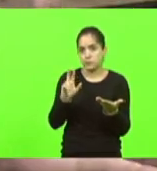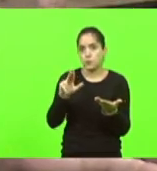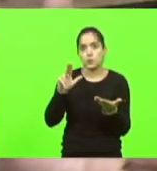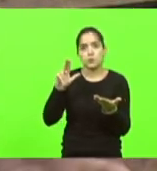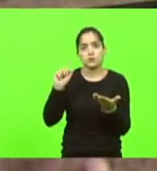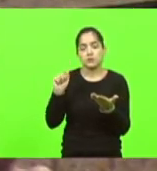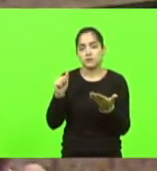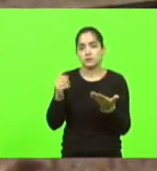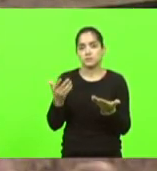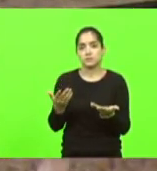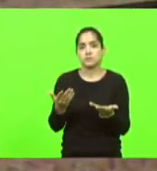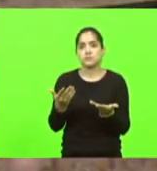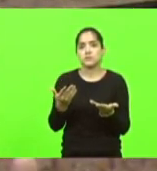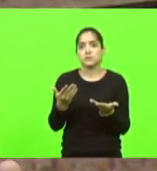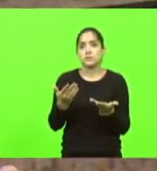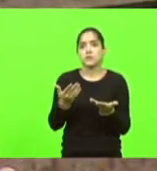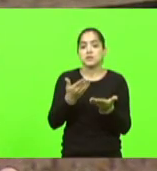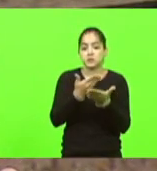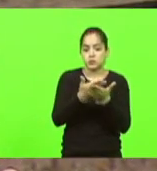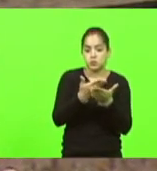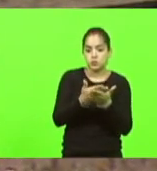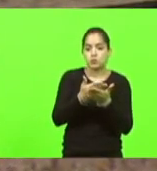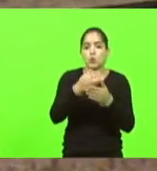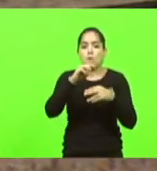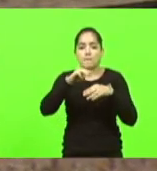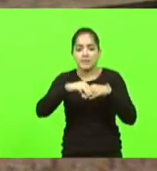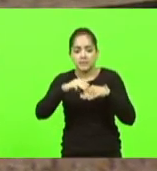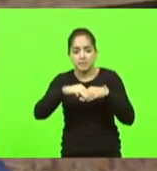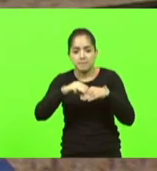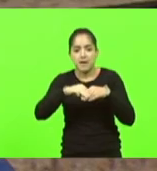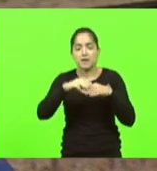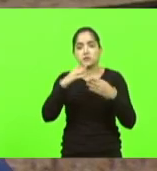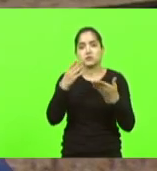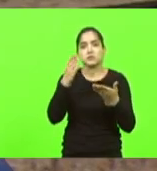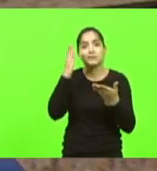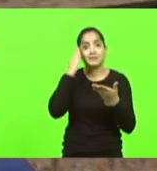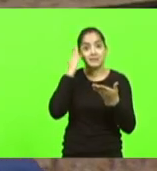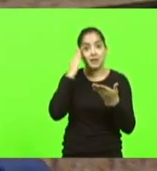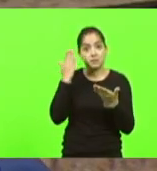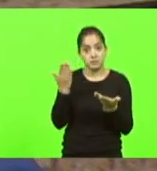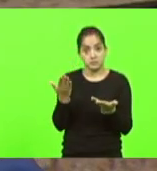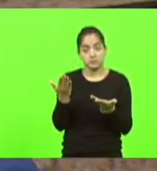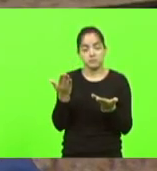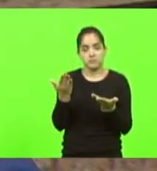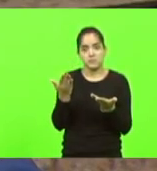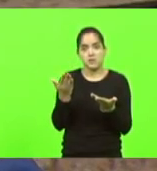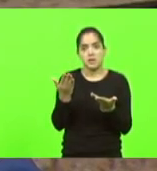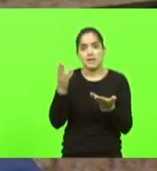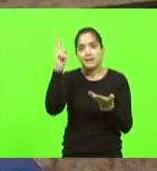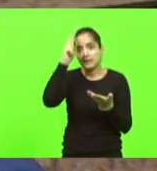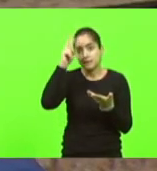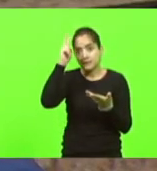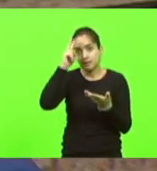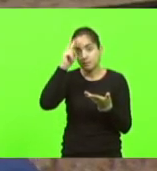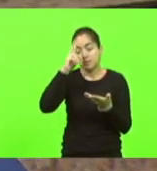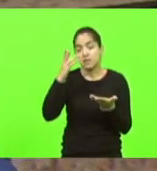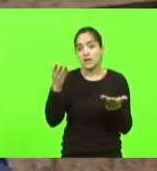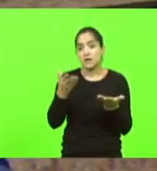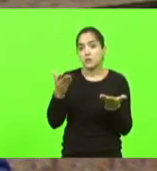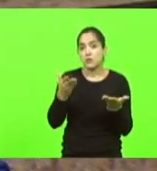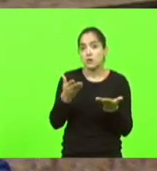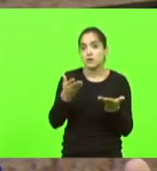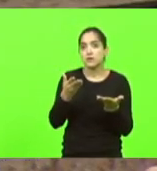nunca vai ser todo mundo estou um pouco de matemática financeira sabe disso então eu só queria também lembrar por último aqui